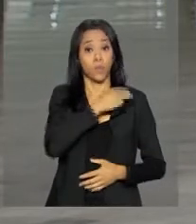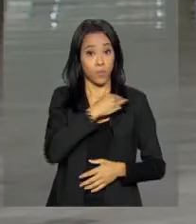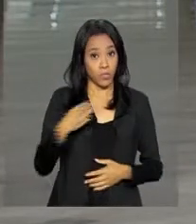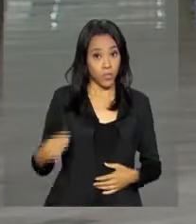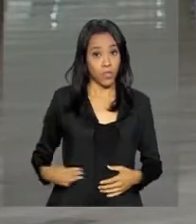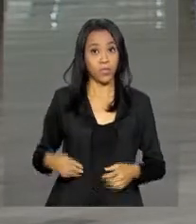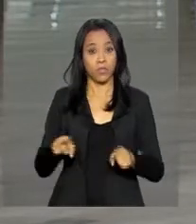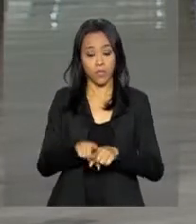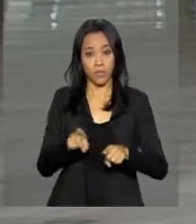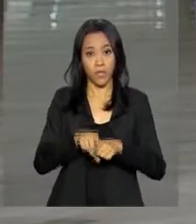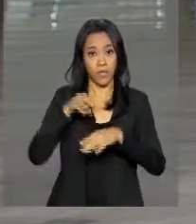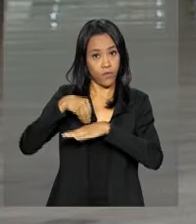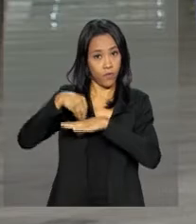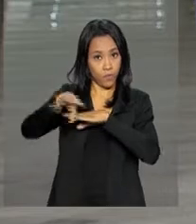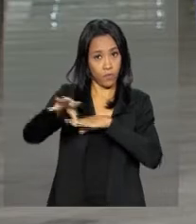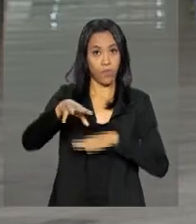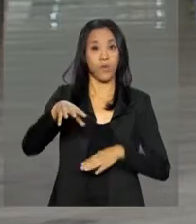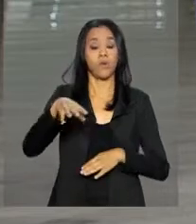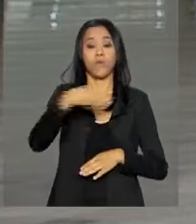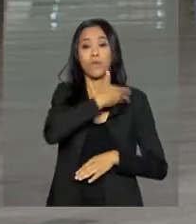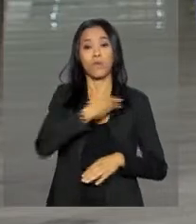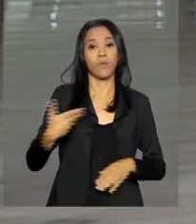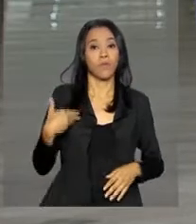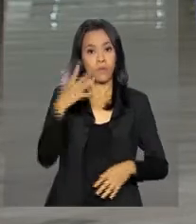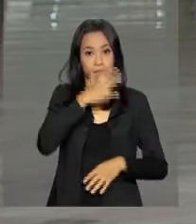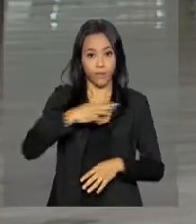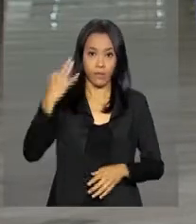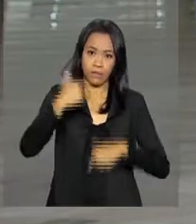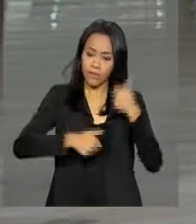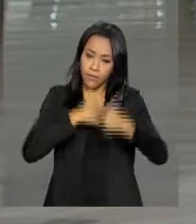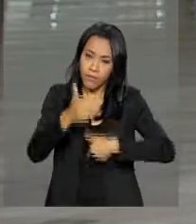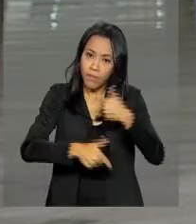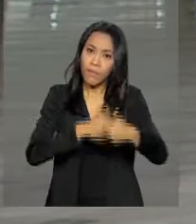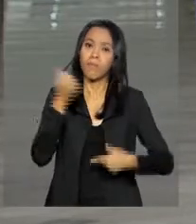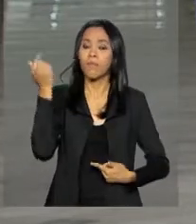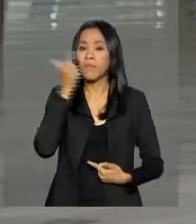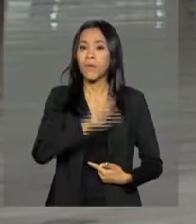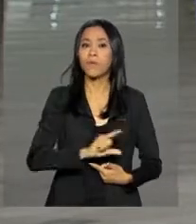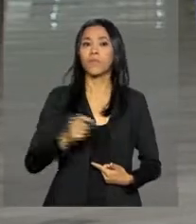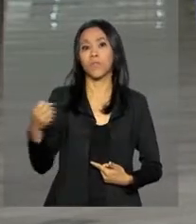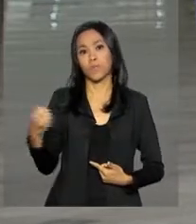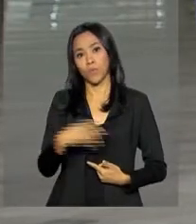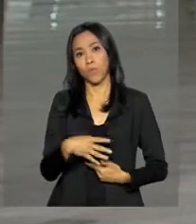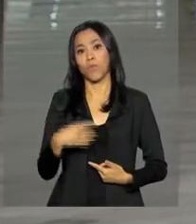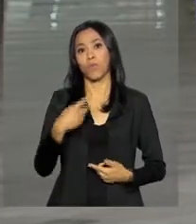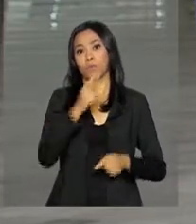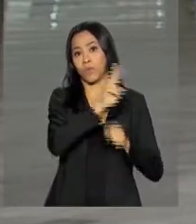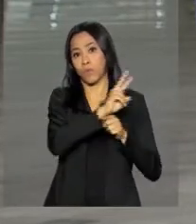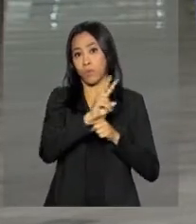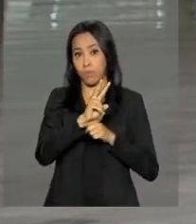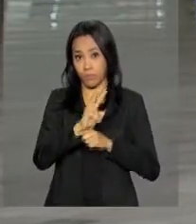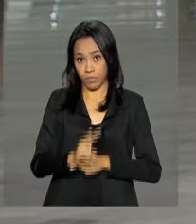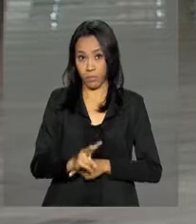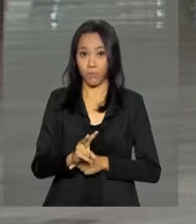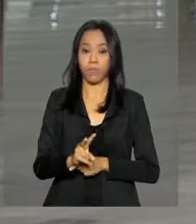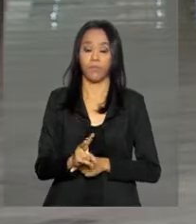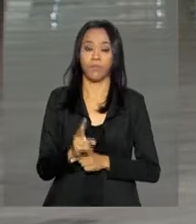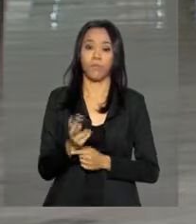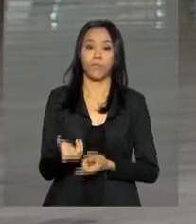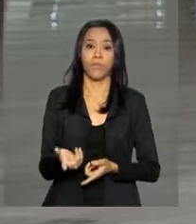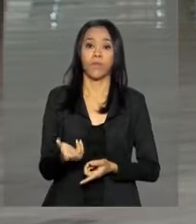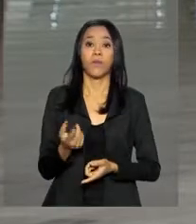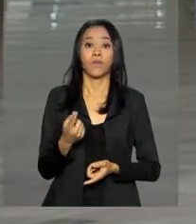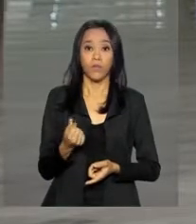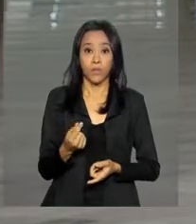ministro informou que o governo federal trabalha para conseguir um novo empréstimo ao estado do Rio de Janeiro. O